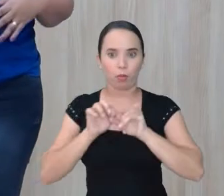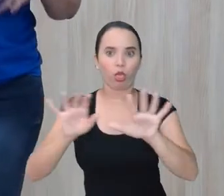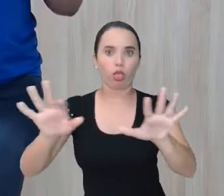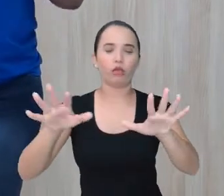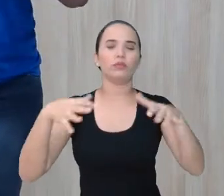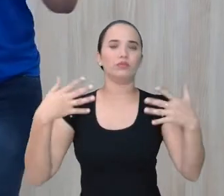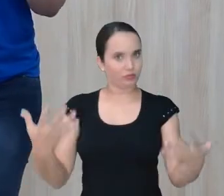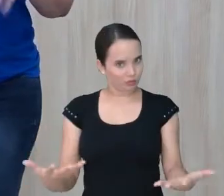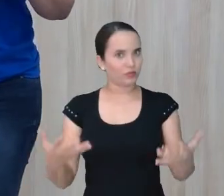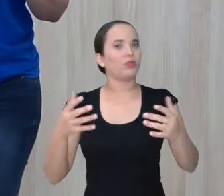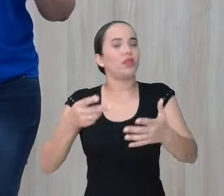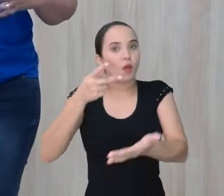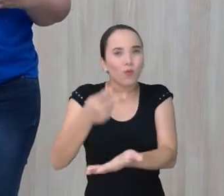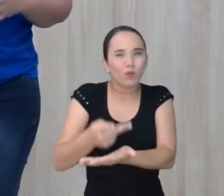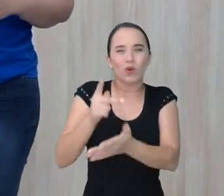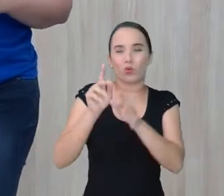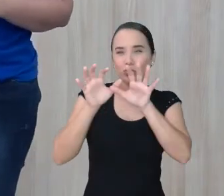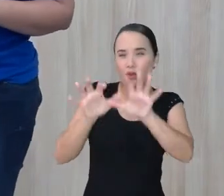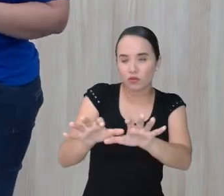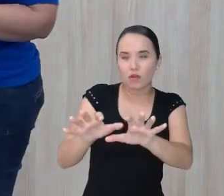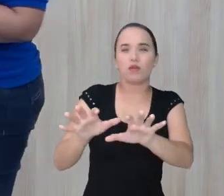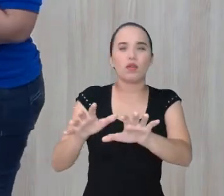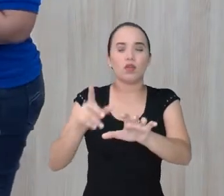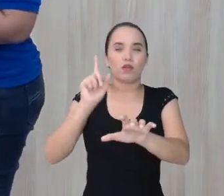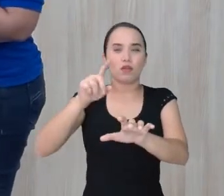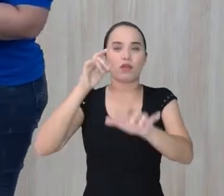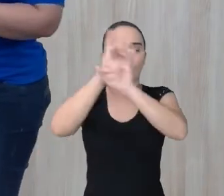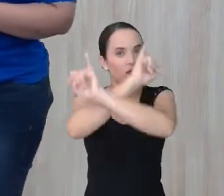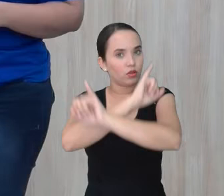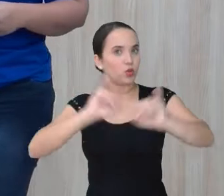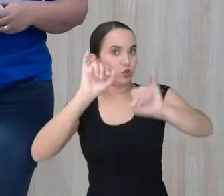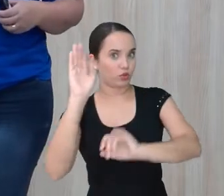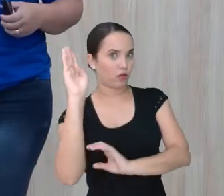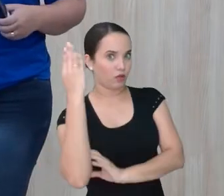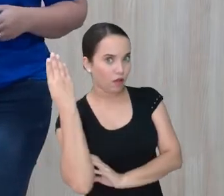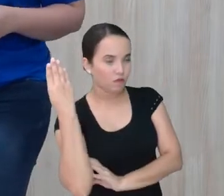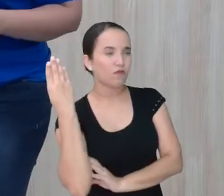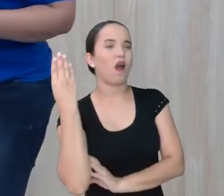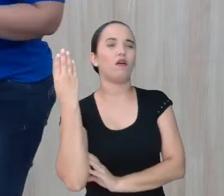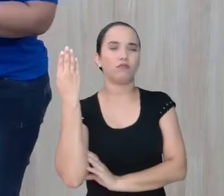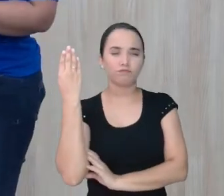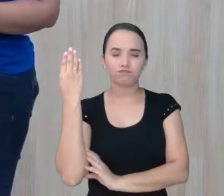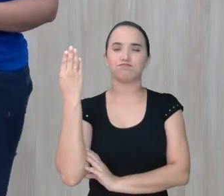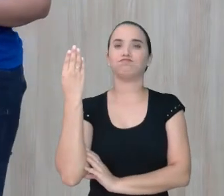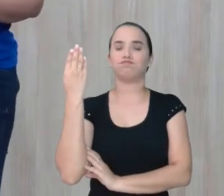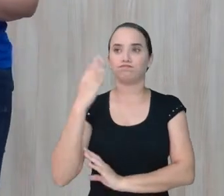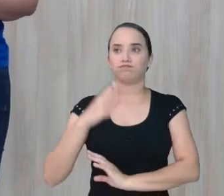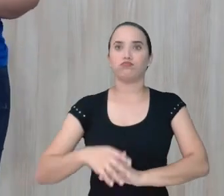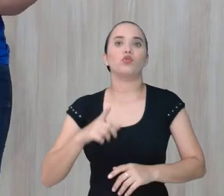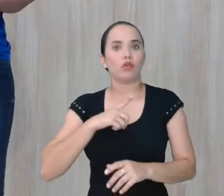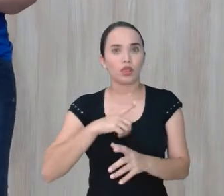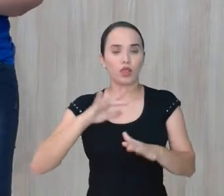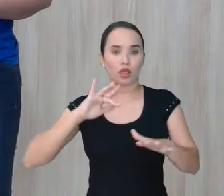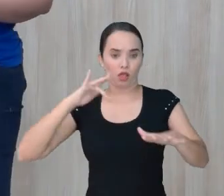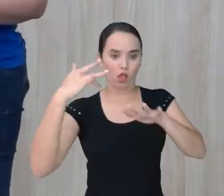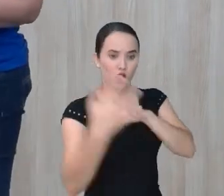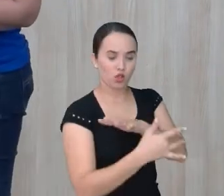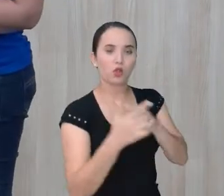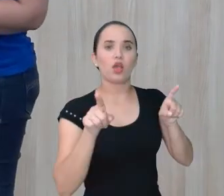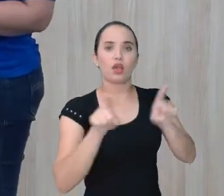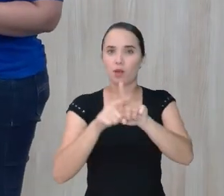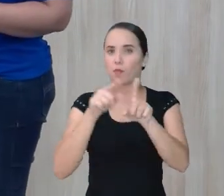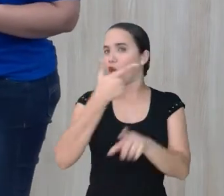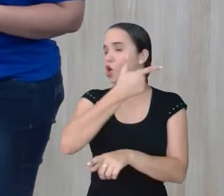com essas notícias falsas circulando aí nas redes sociais, em outros meios de